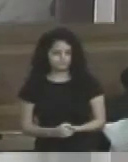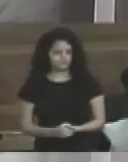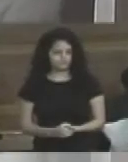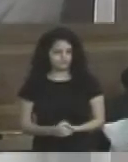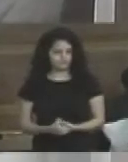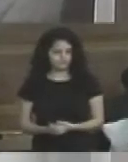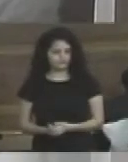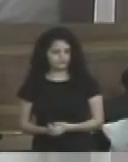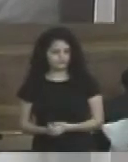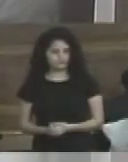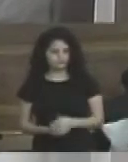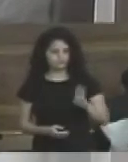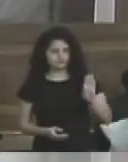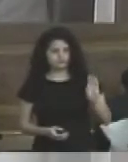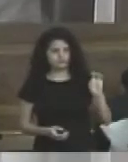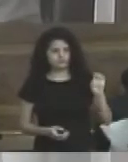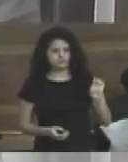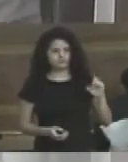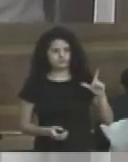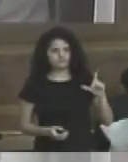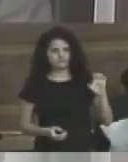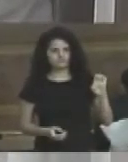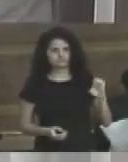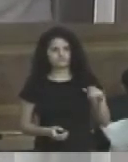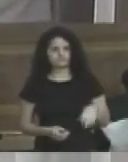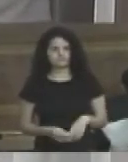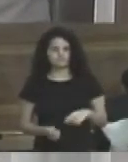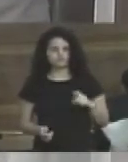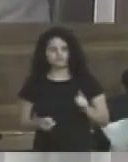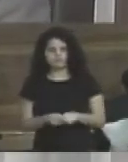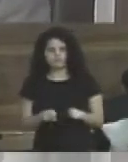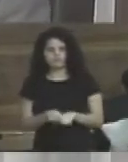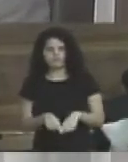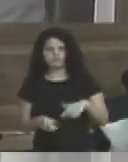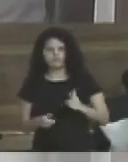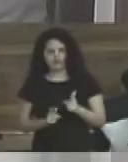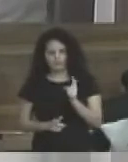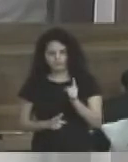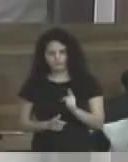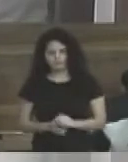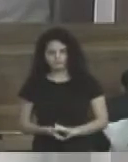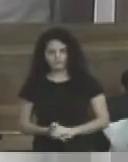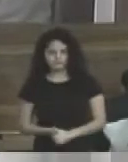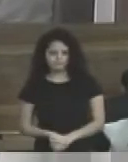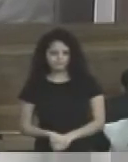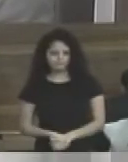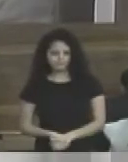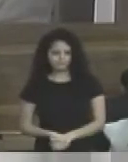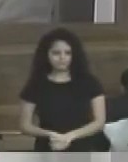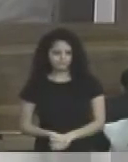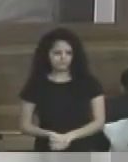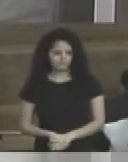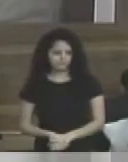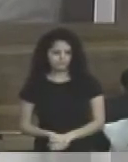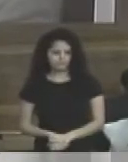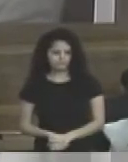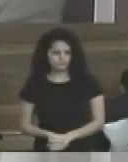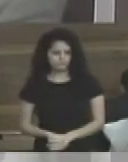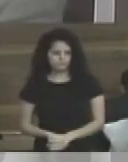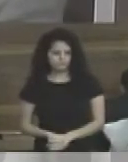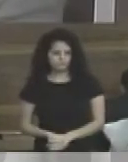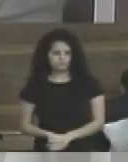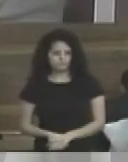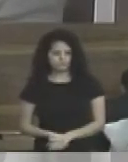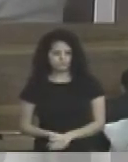Belém, mais uma pistola. Porra, estão pegando pistola 9 para gaceta aqui, hein? No Belém, uma pistola